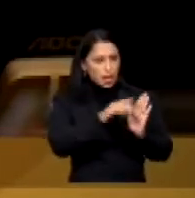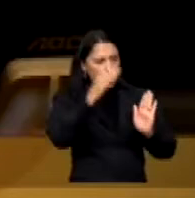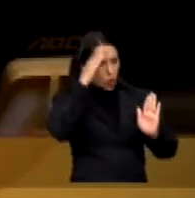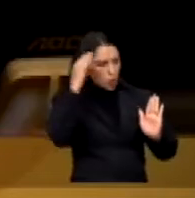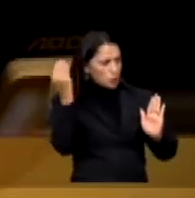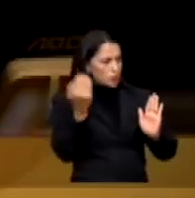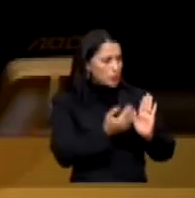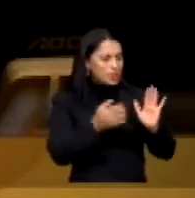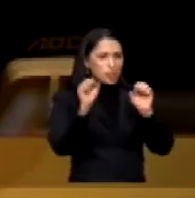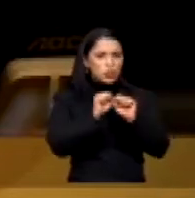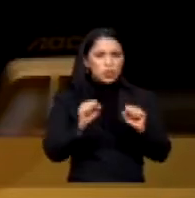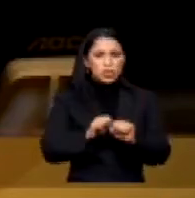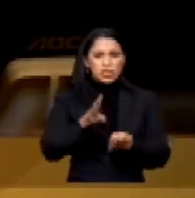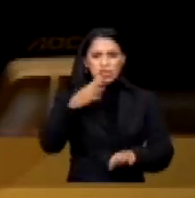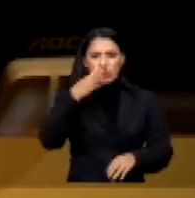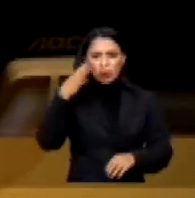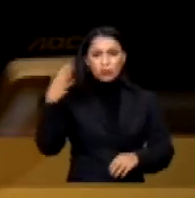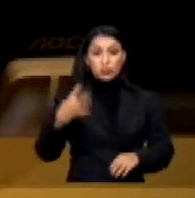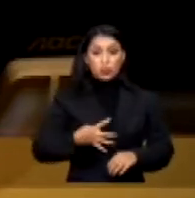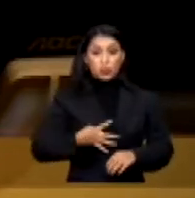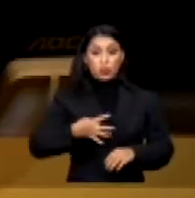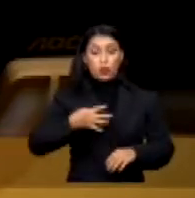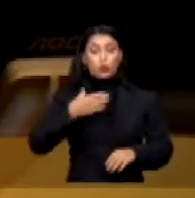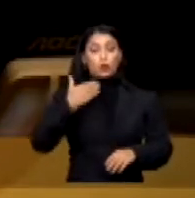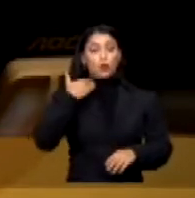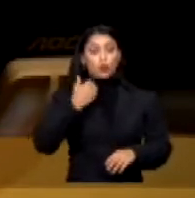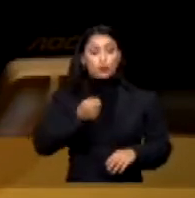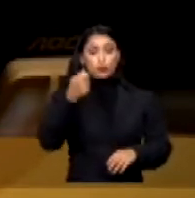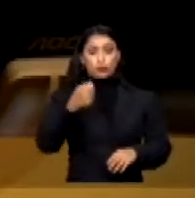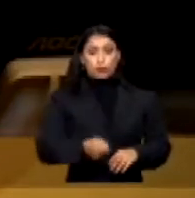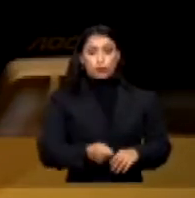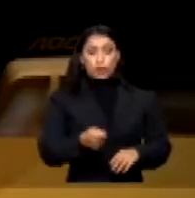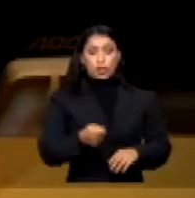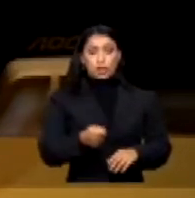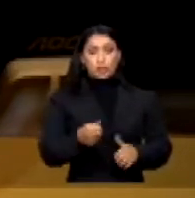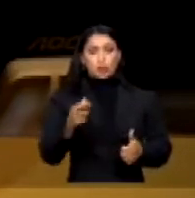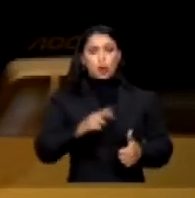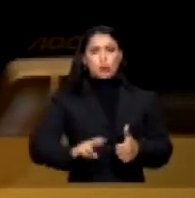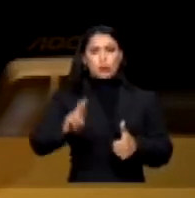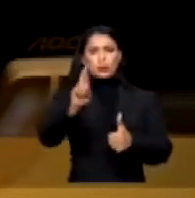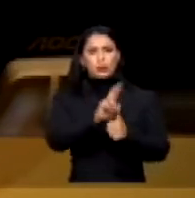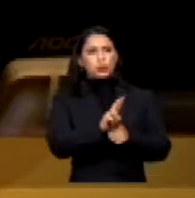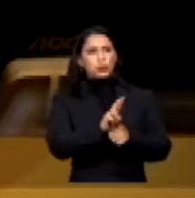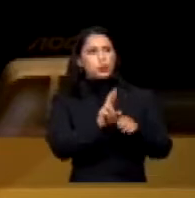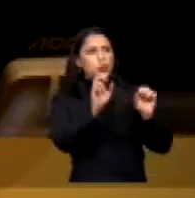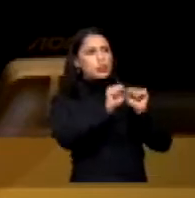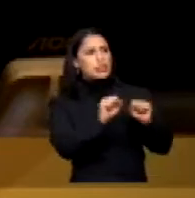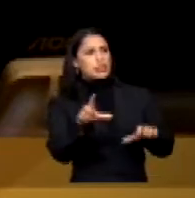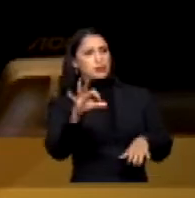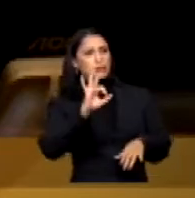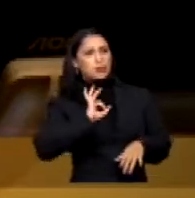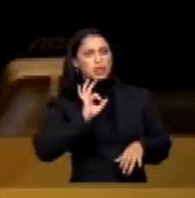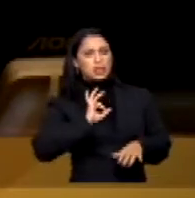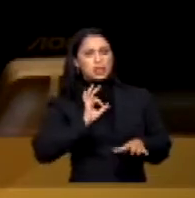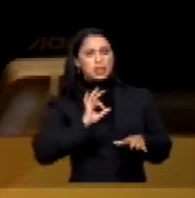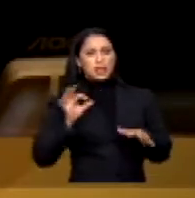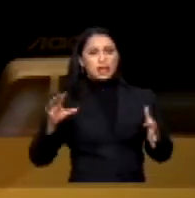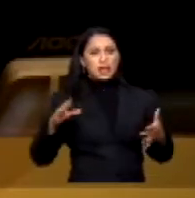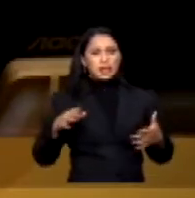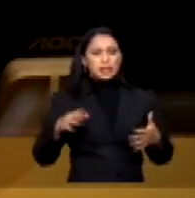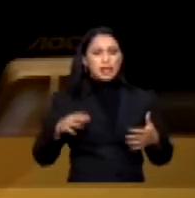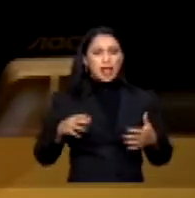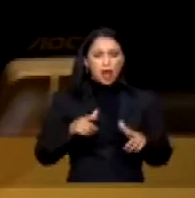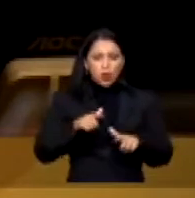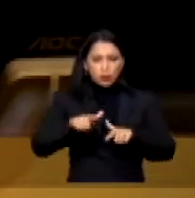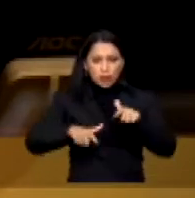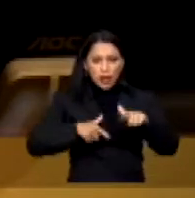pelo sistema acusatório, com o juiz, promotor, o sistema policial operando em interdependência